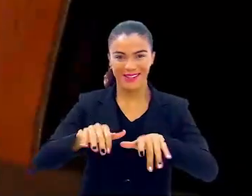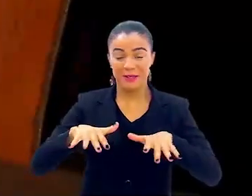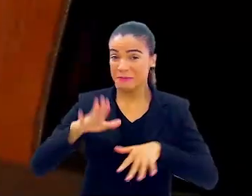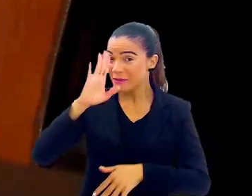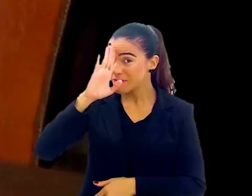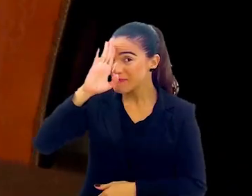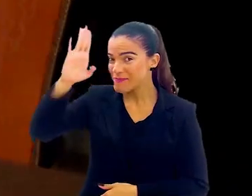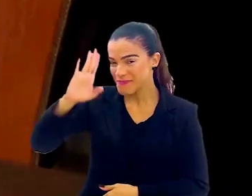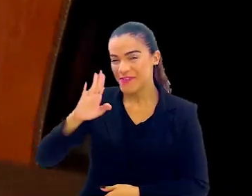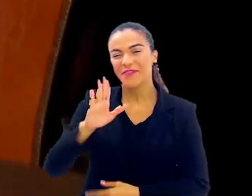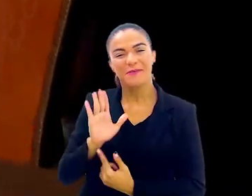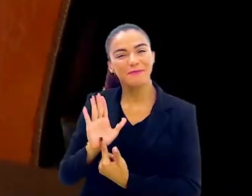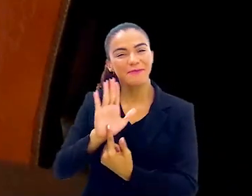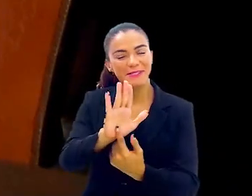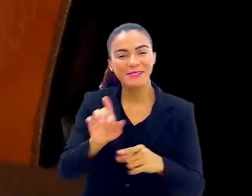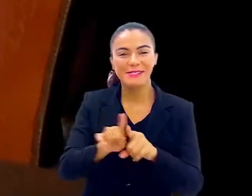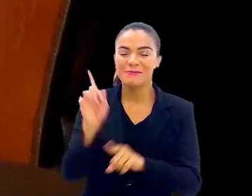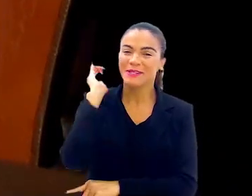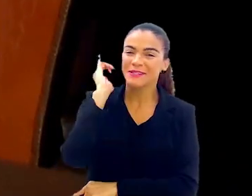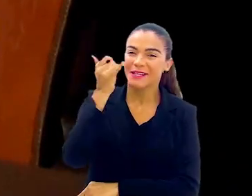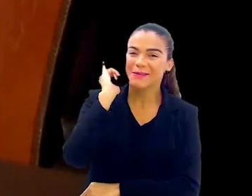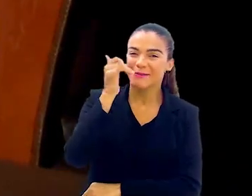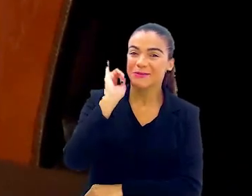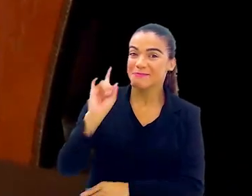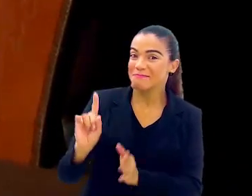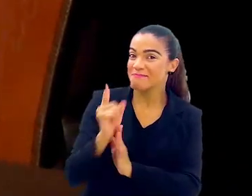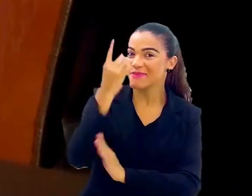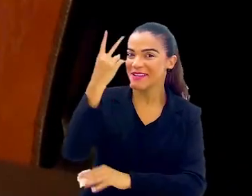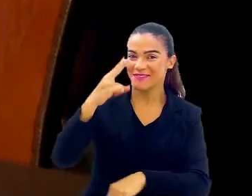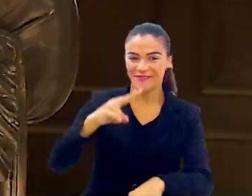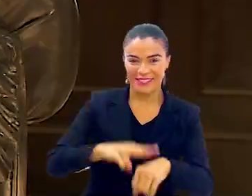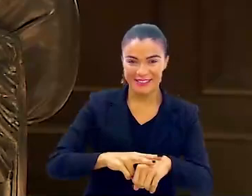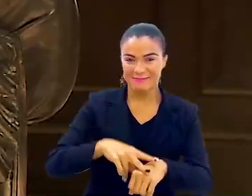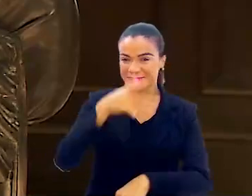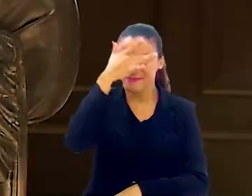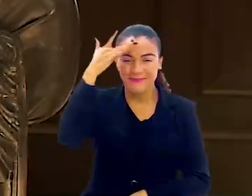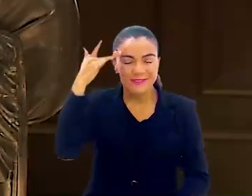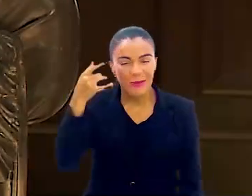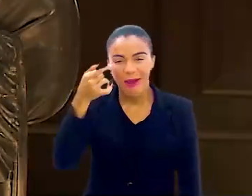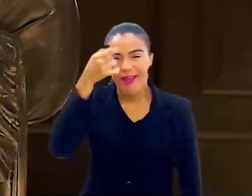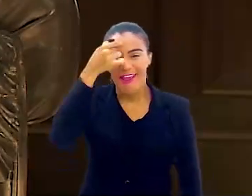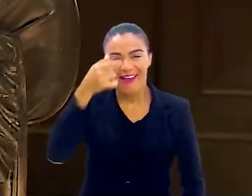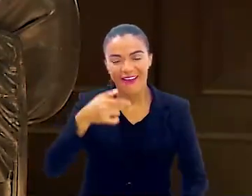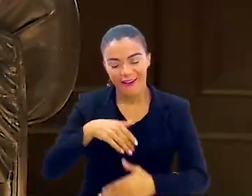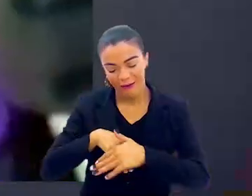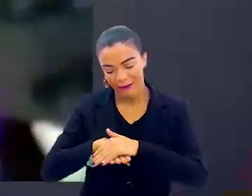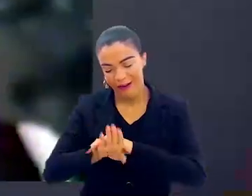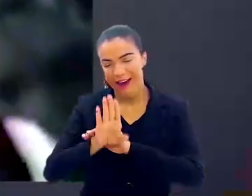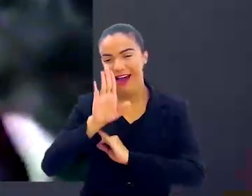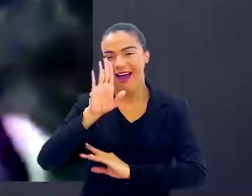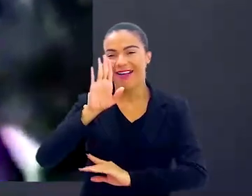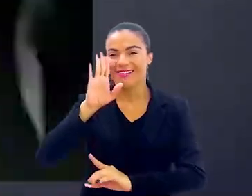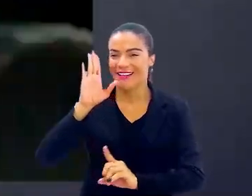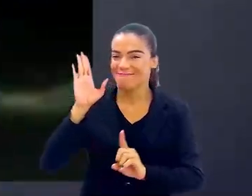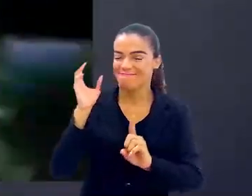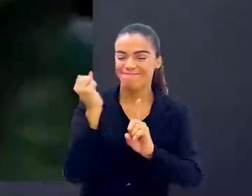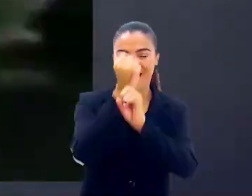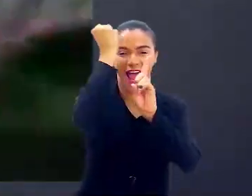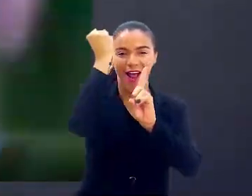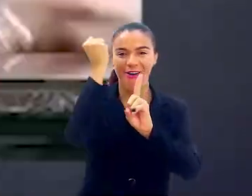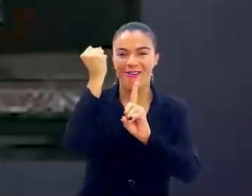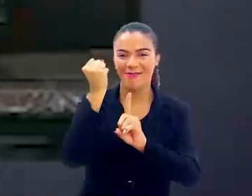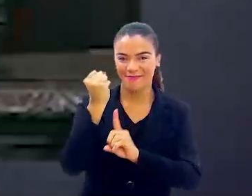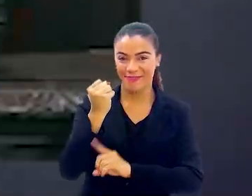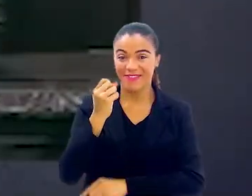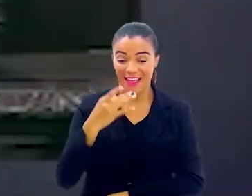Mas, principalmente, vamos mostrar depoimentos inéditos de quem guarda na memória fatos que só quem